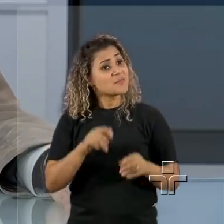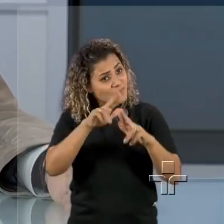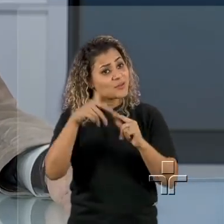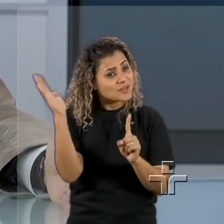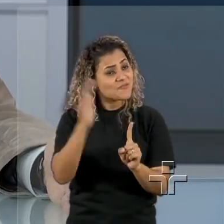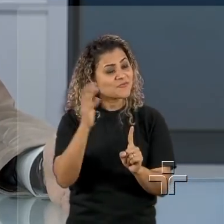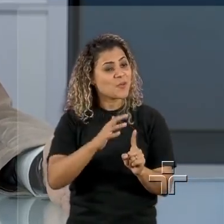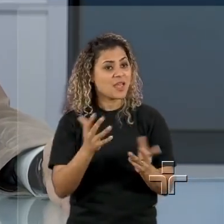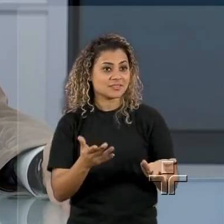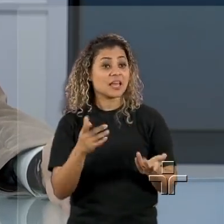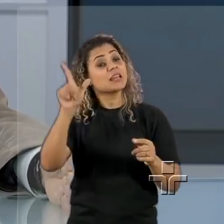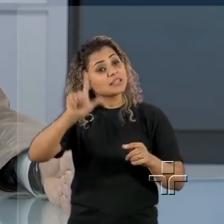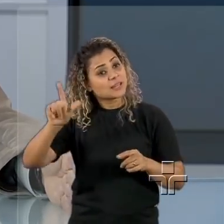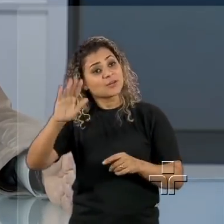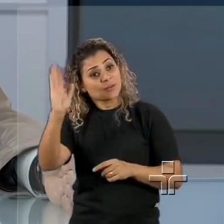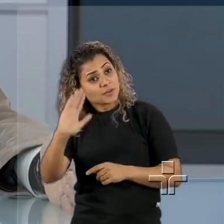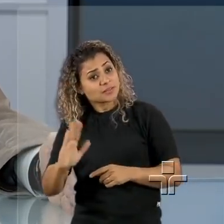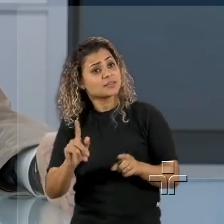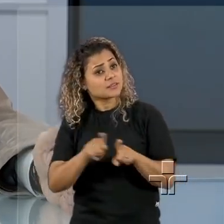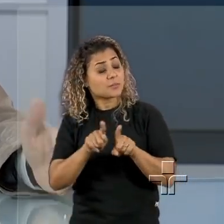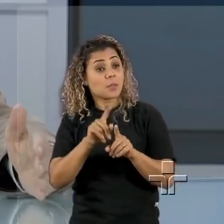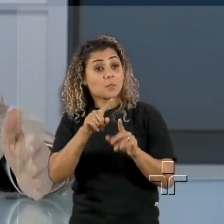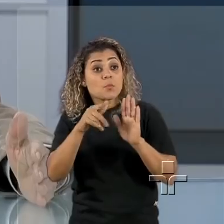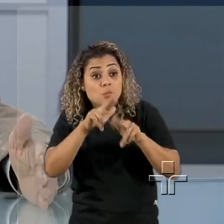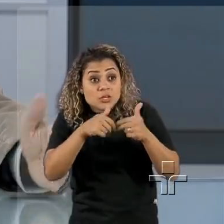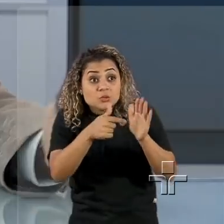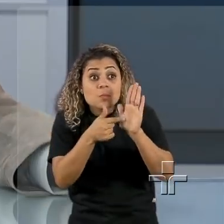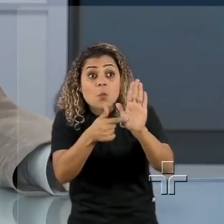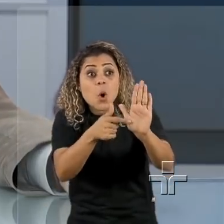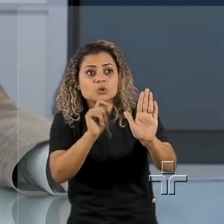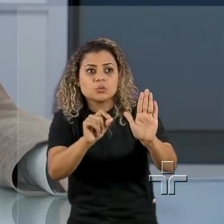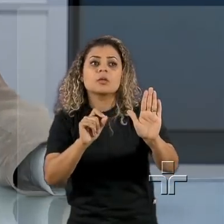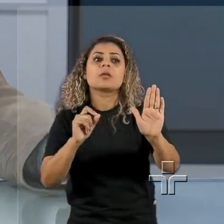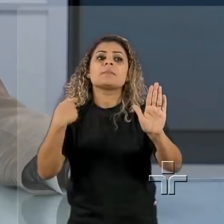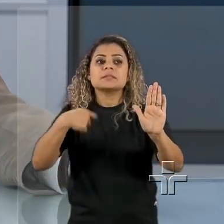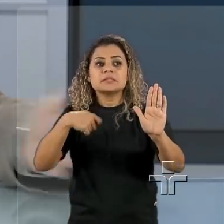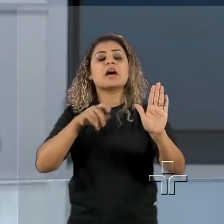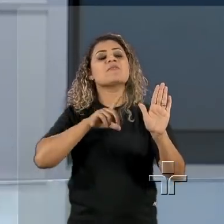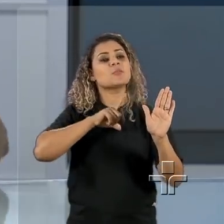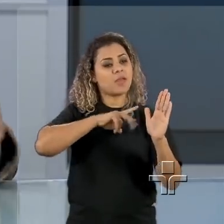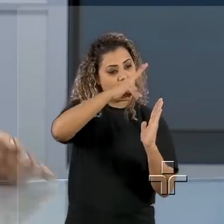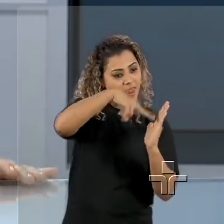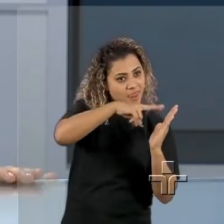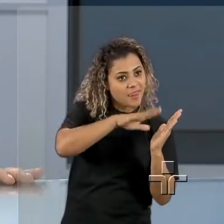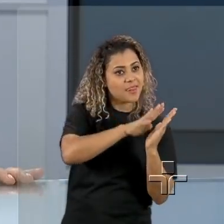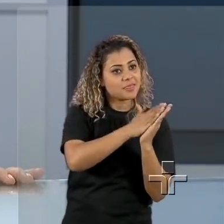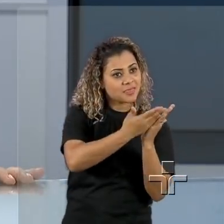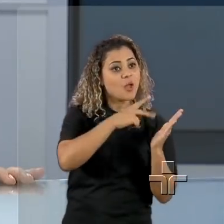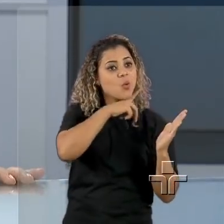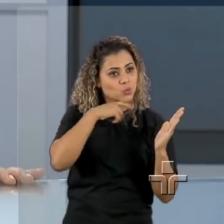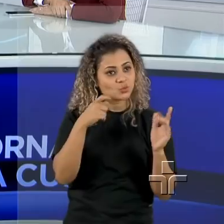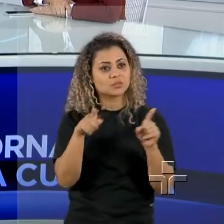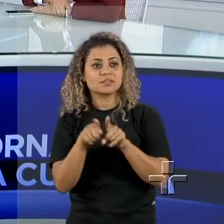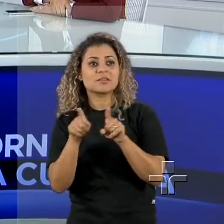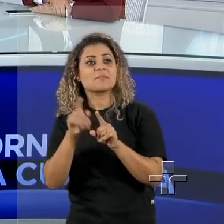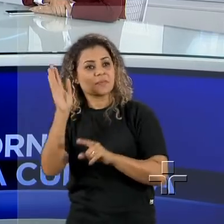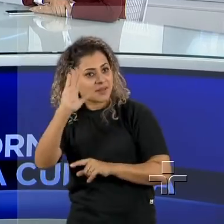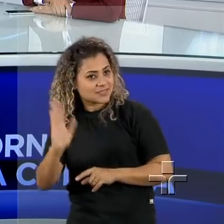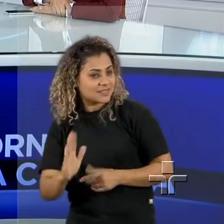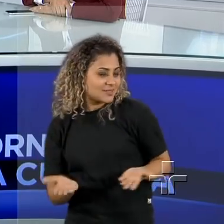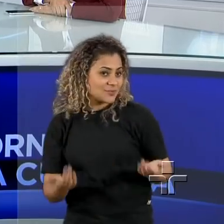ler, entender e explicar, e até mudar nossas vidas de uma forma boa. Um russo lê mais ou menos 20 livros por ano.